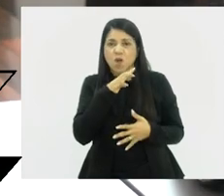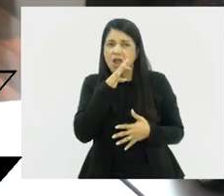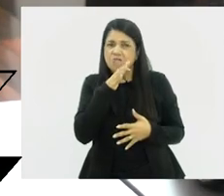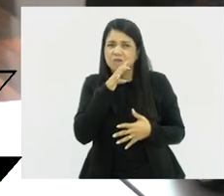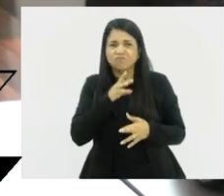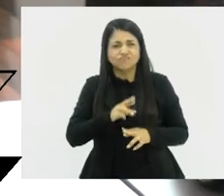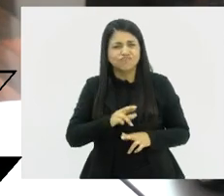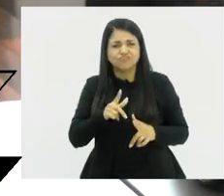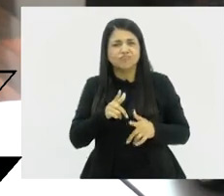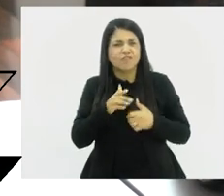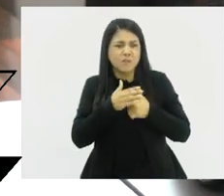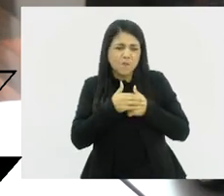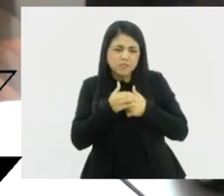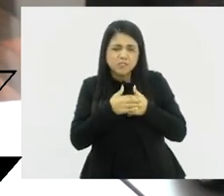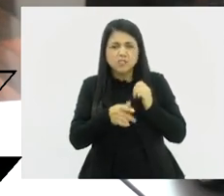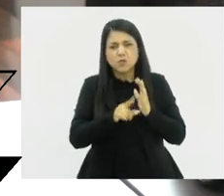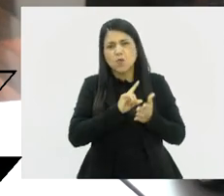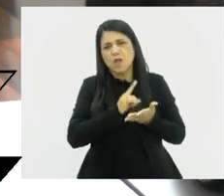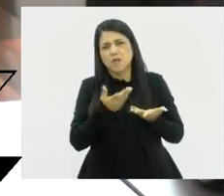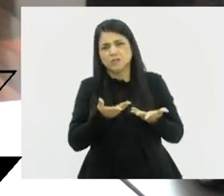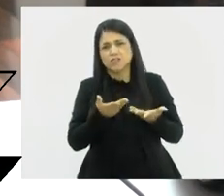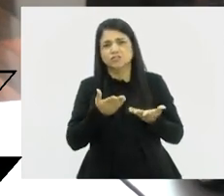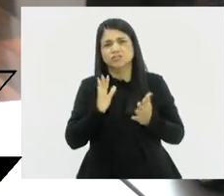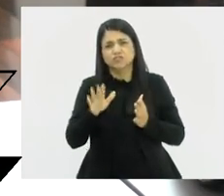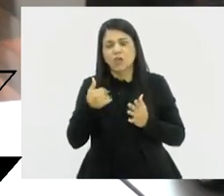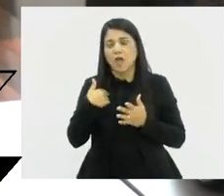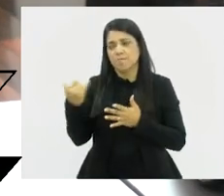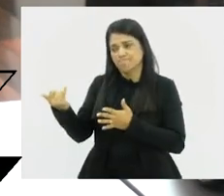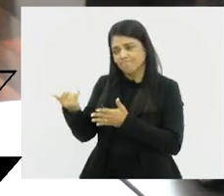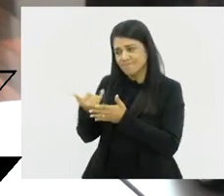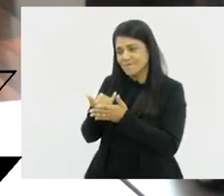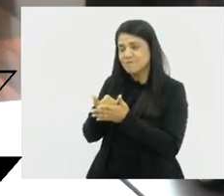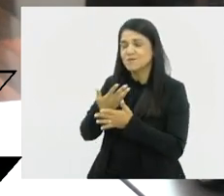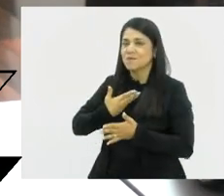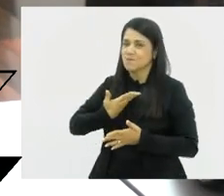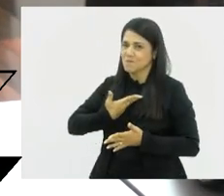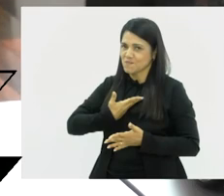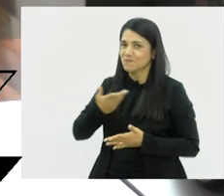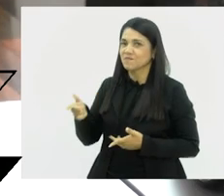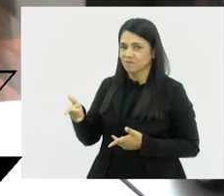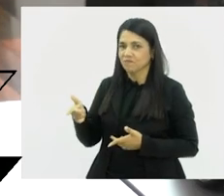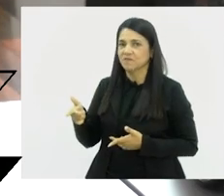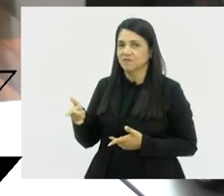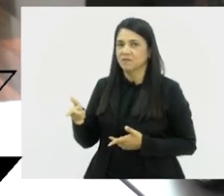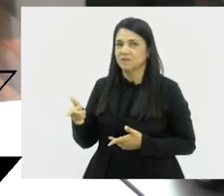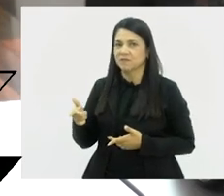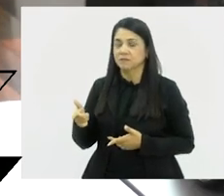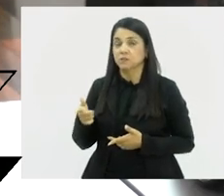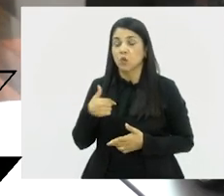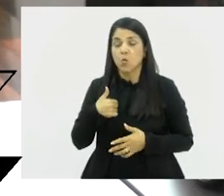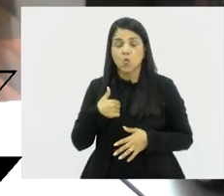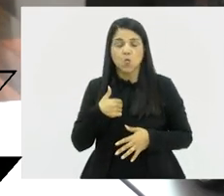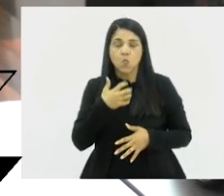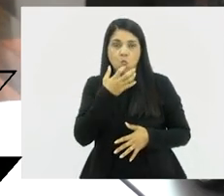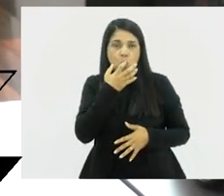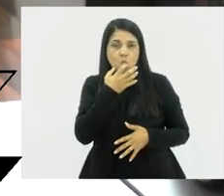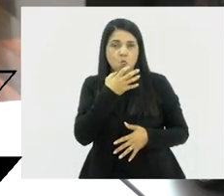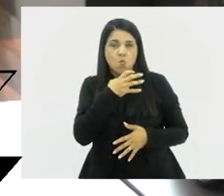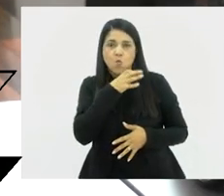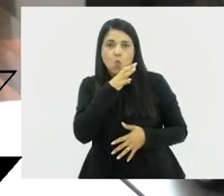que me consta aqui dos meus colegas que estão aqui ao meu lado, não seria da índole do animal. O